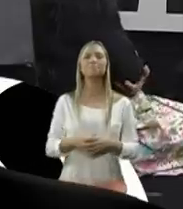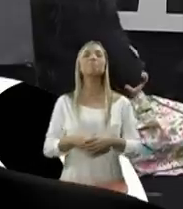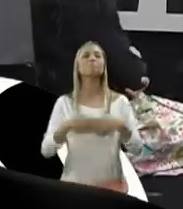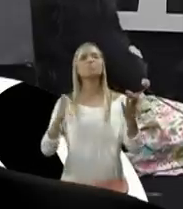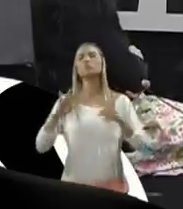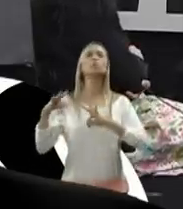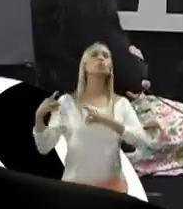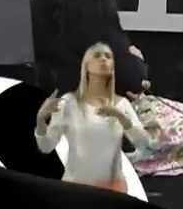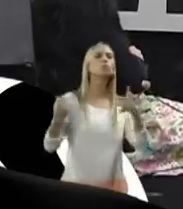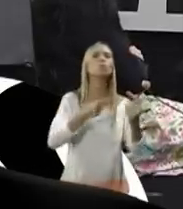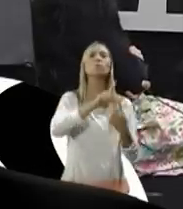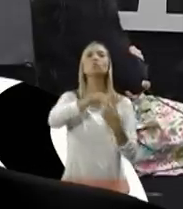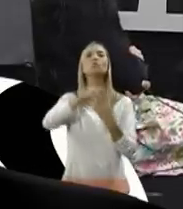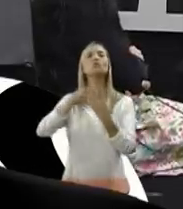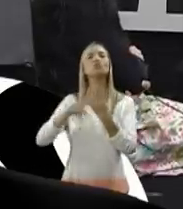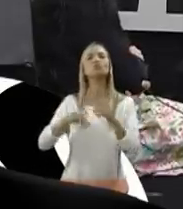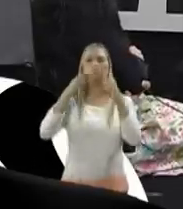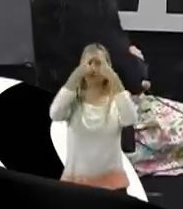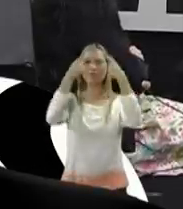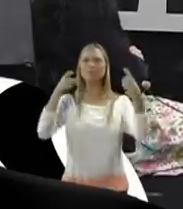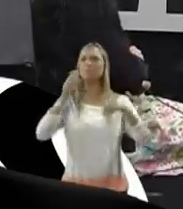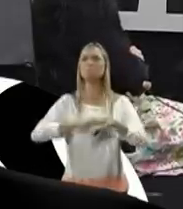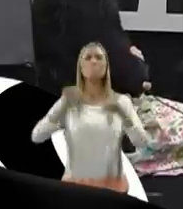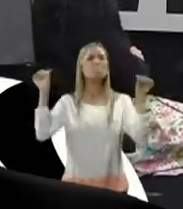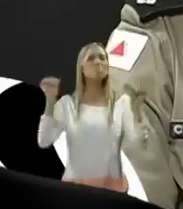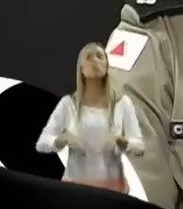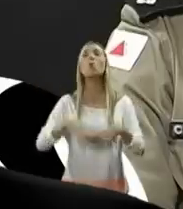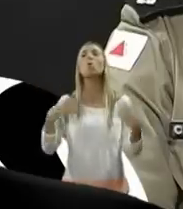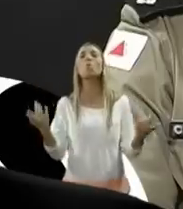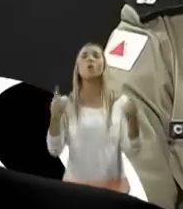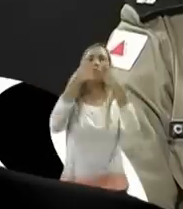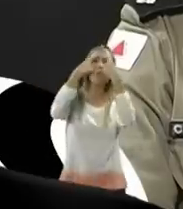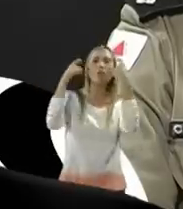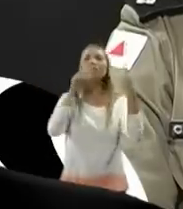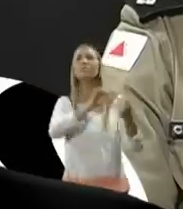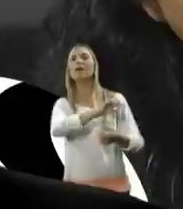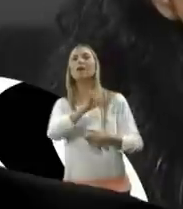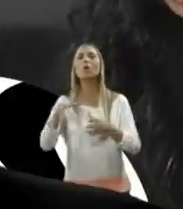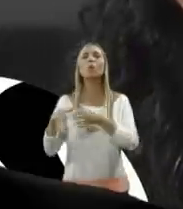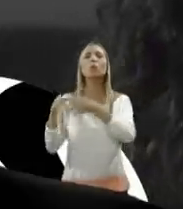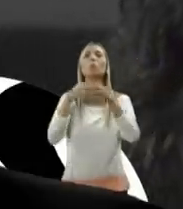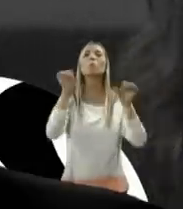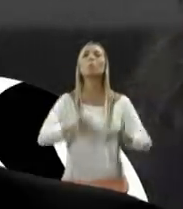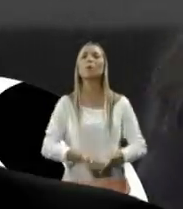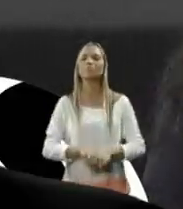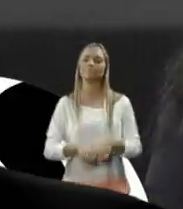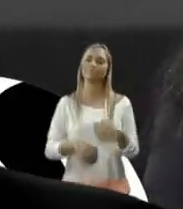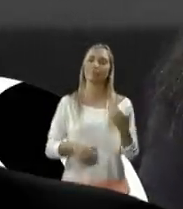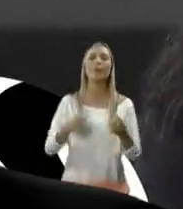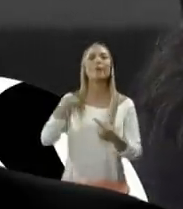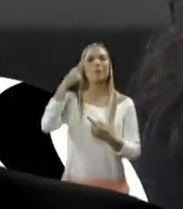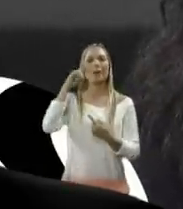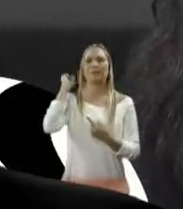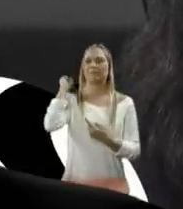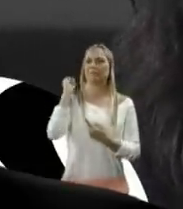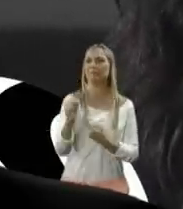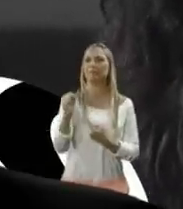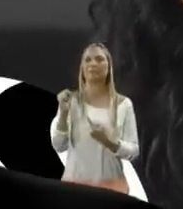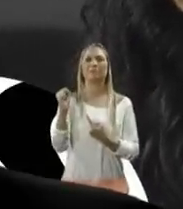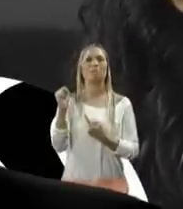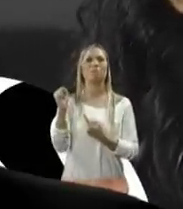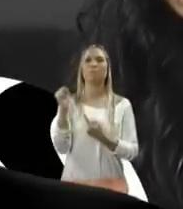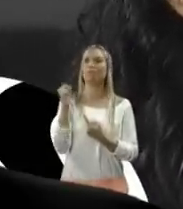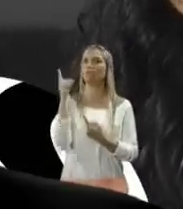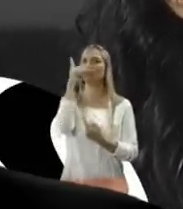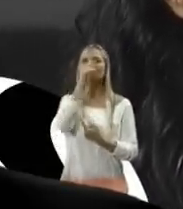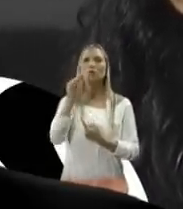De todos esses tipos, quais são os mais preocupantes ou os mais recorrentes atualmente? Eu acho que os homicídios, né, sem